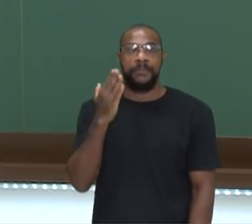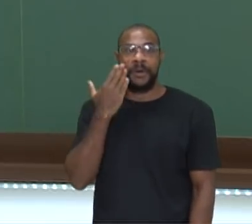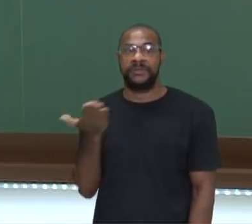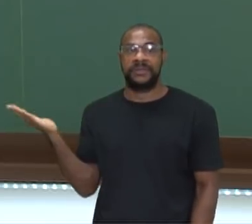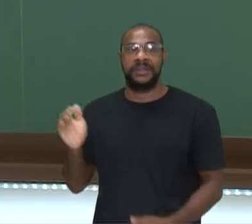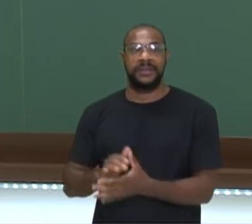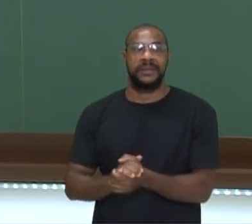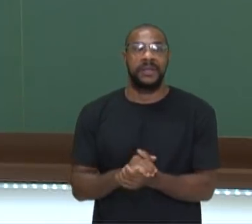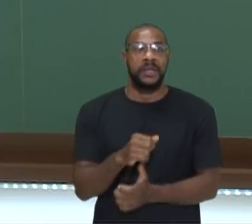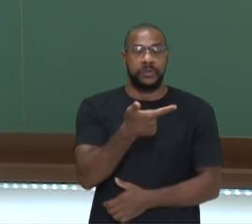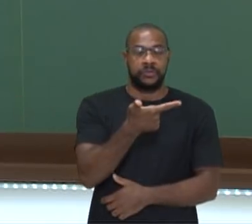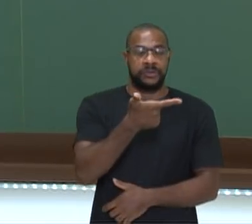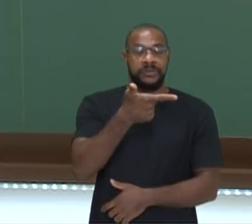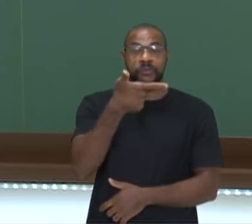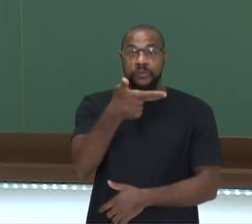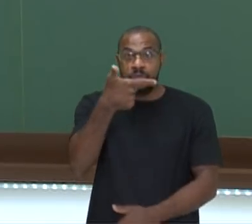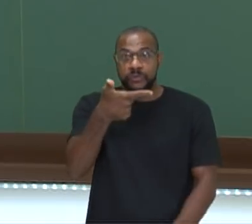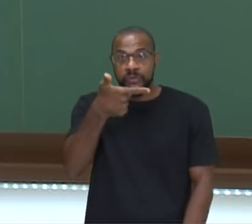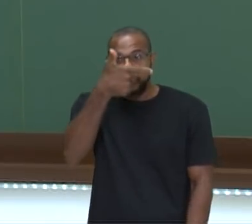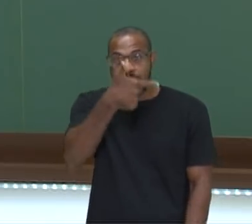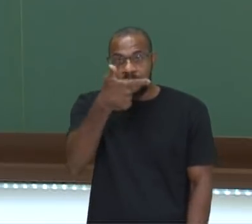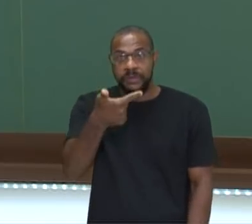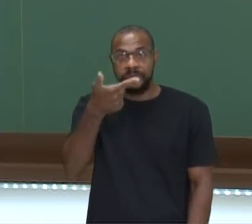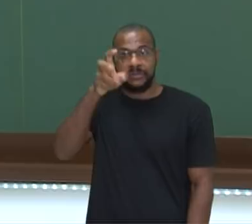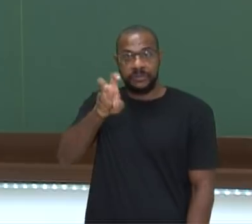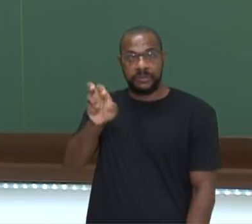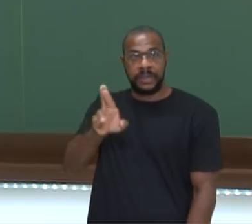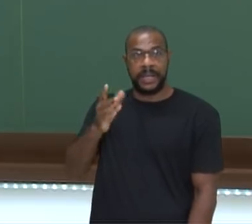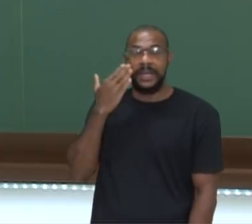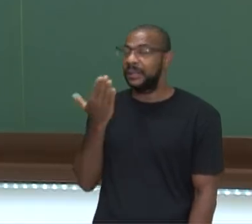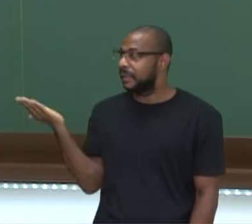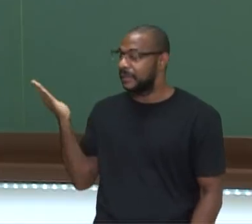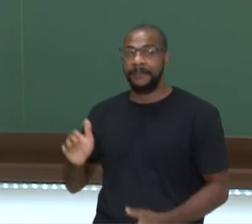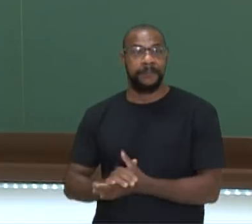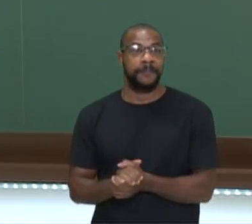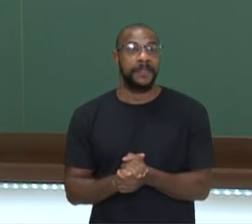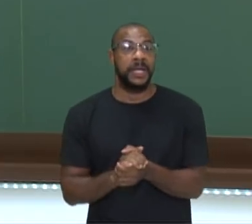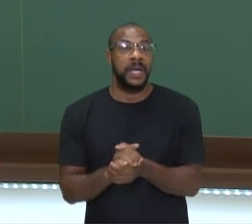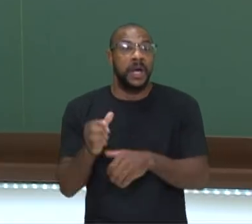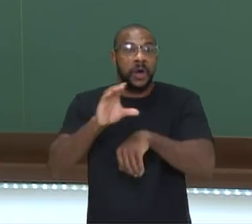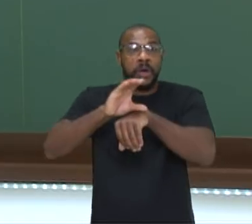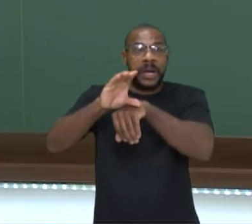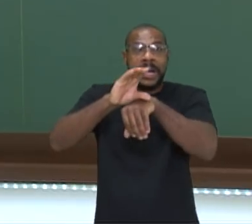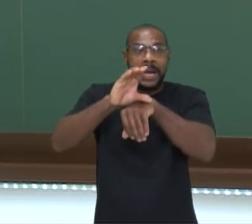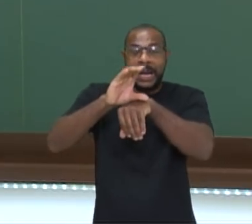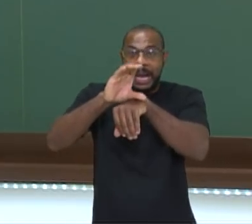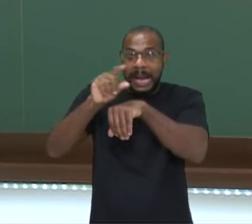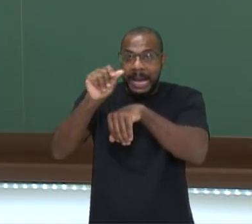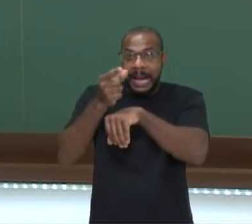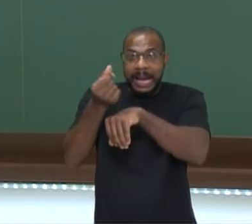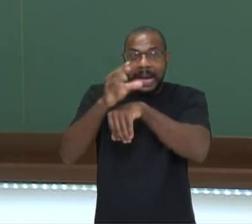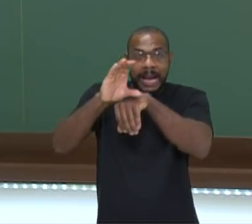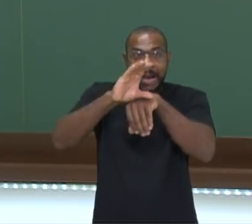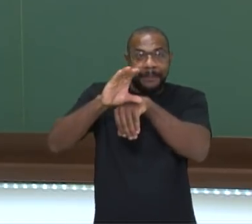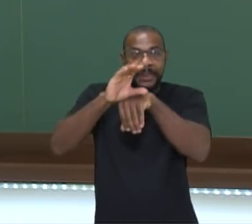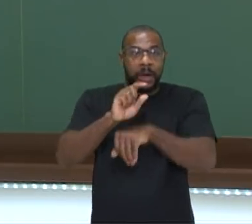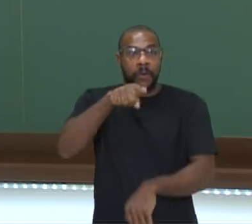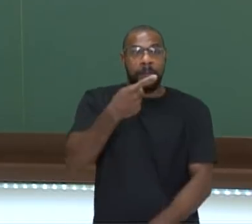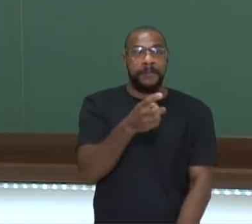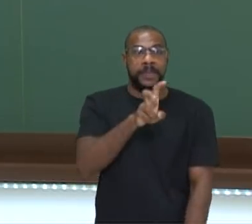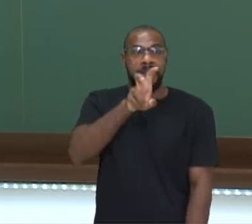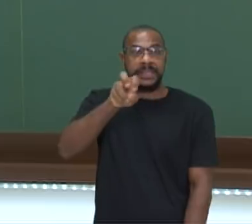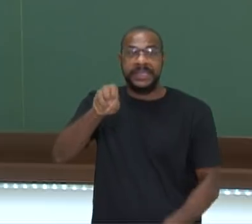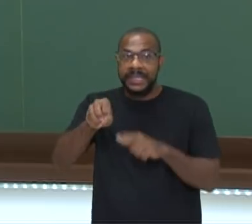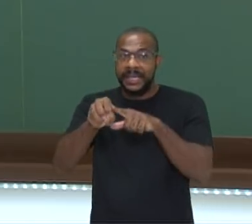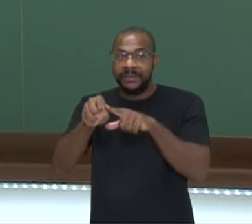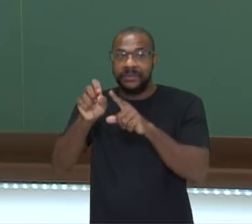a gente quer saber o montante é o capital mais o juro. O capital foi dado que é 1.500, mais o juro que a gente